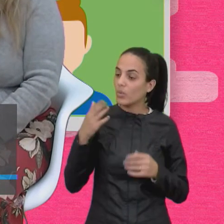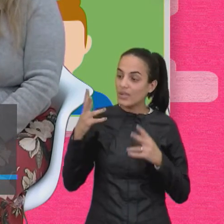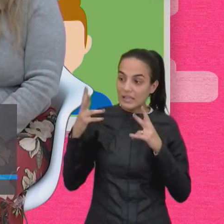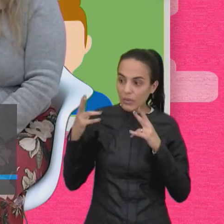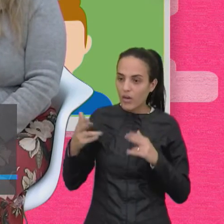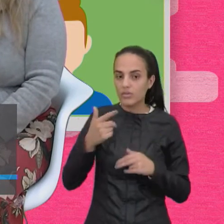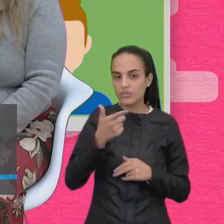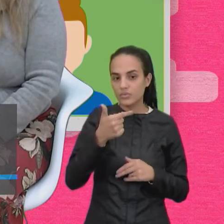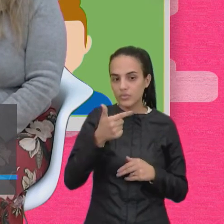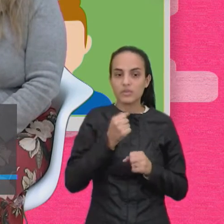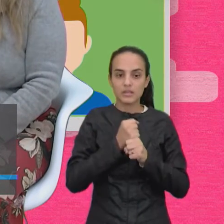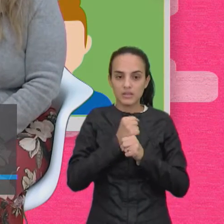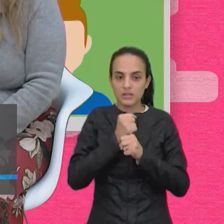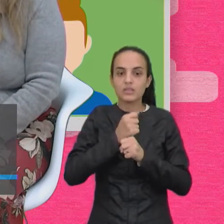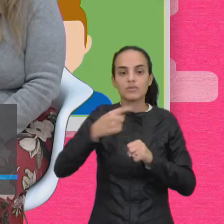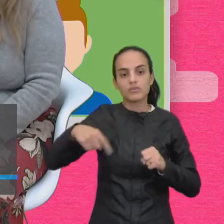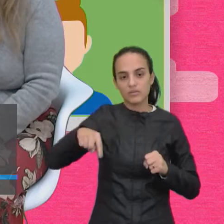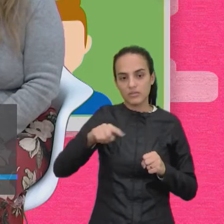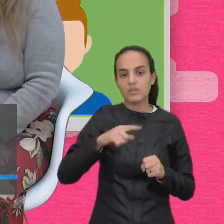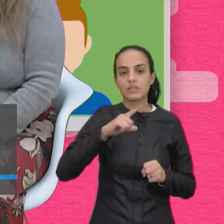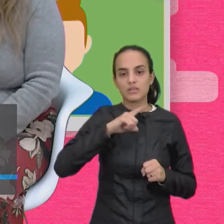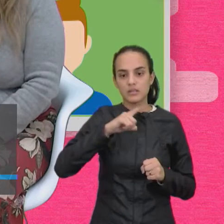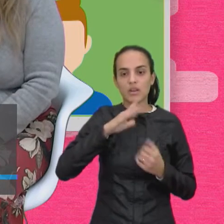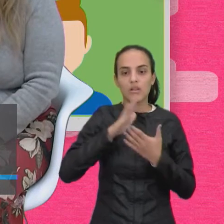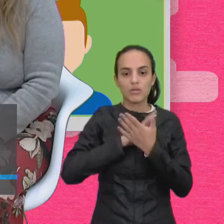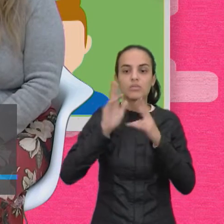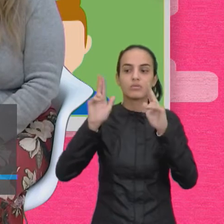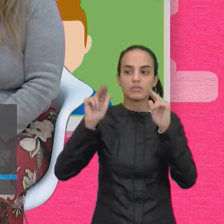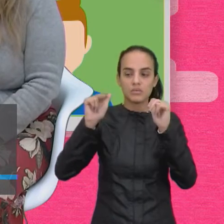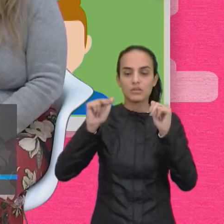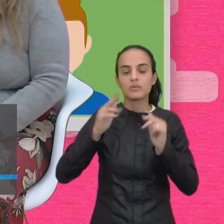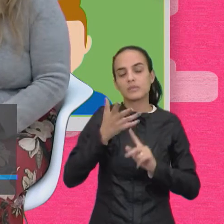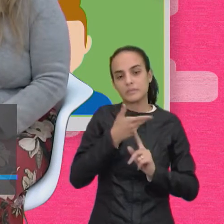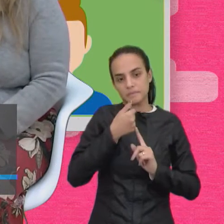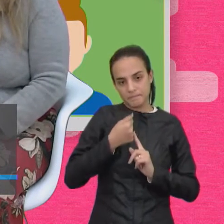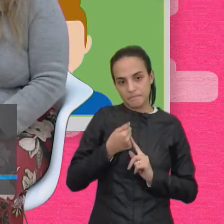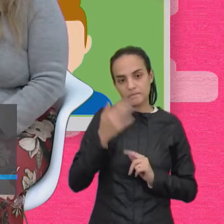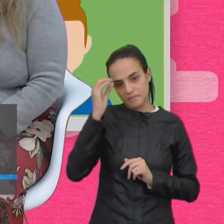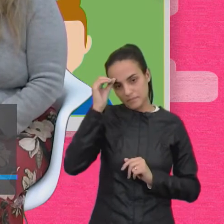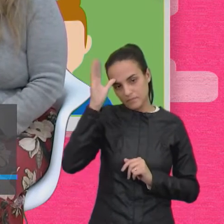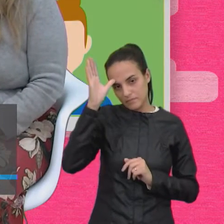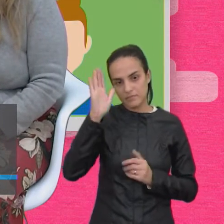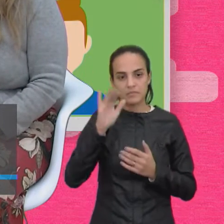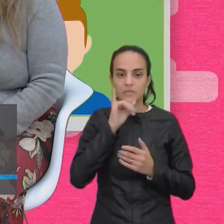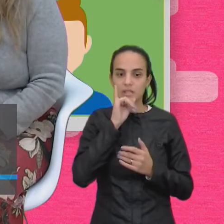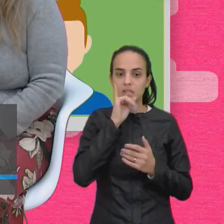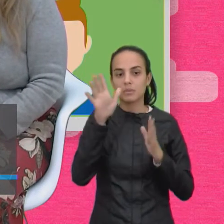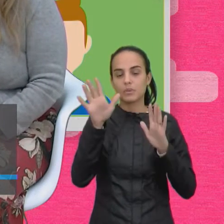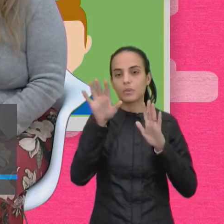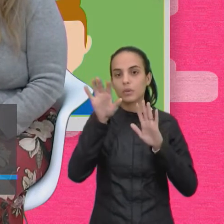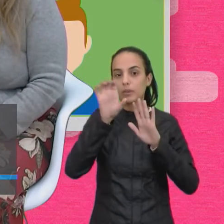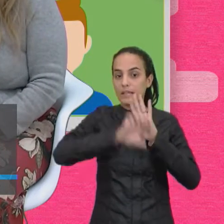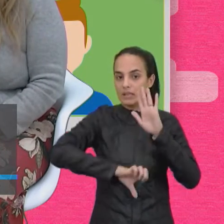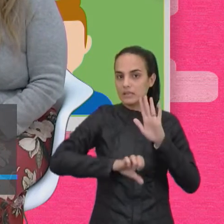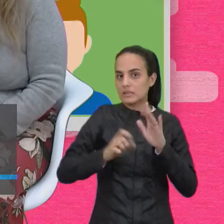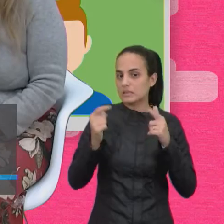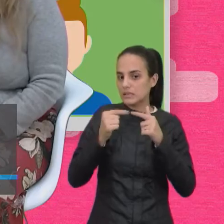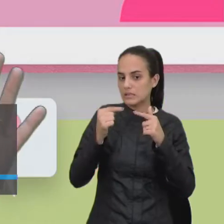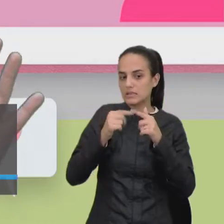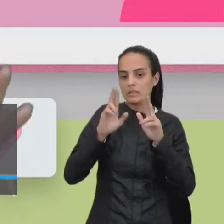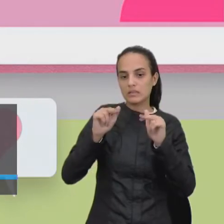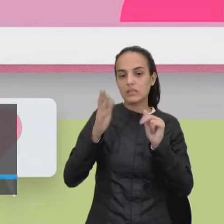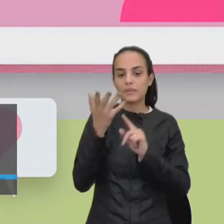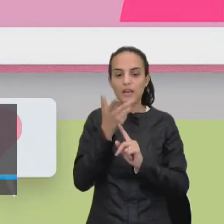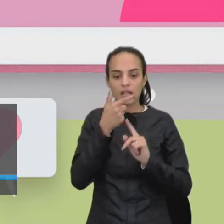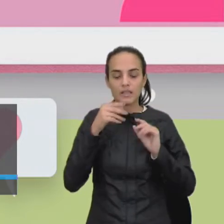Fernanda. Então a gente tem um pouco de propriedade sobre esse assunto. Então, se eu montar uma página agora falando sobre arte, sobre